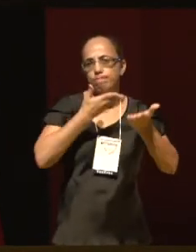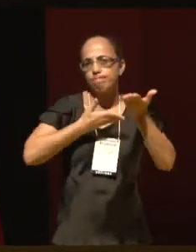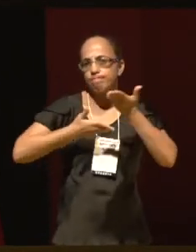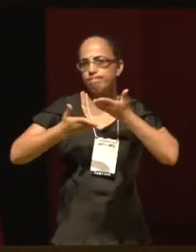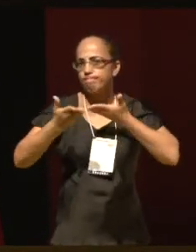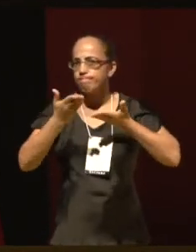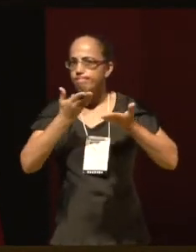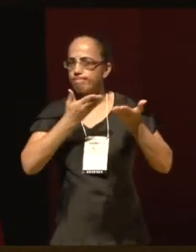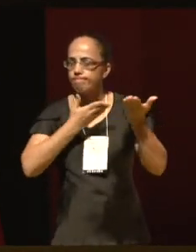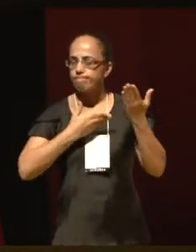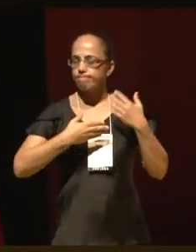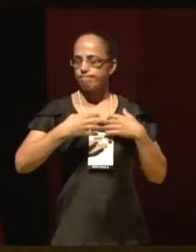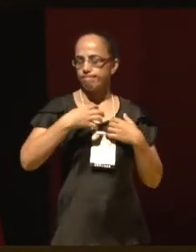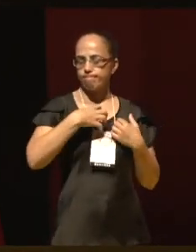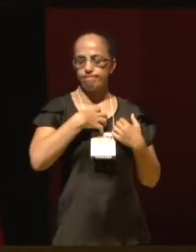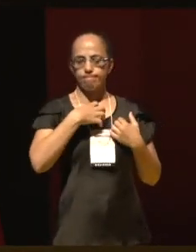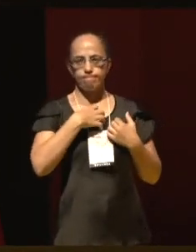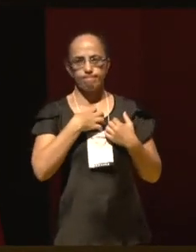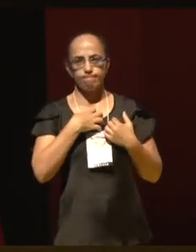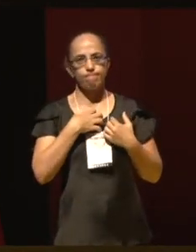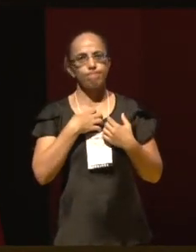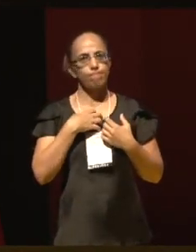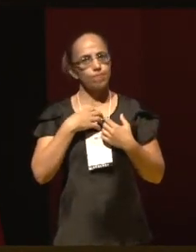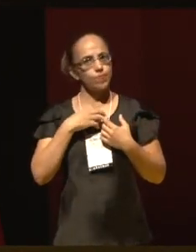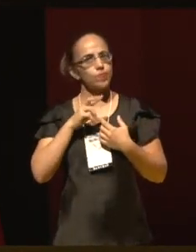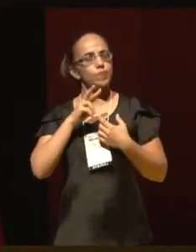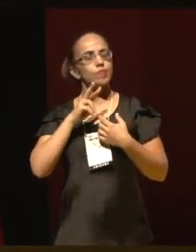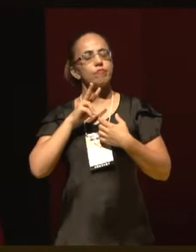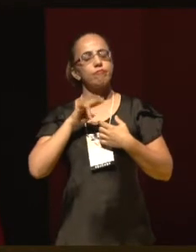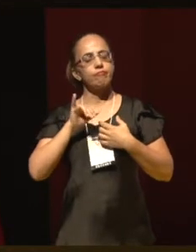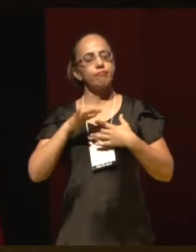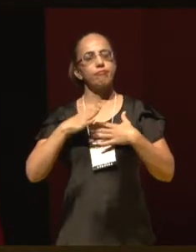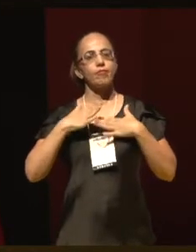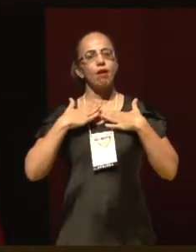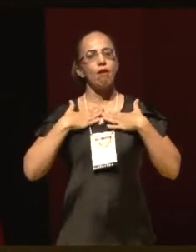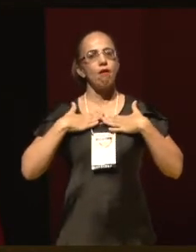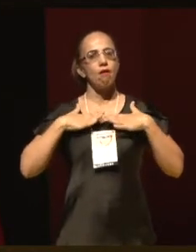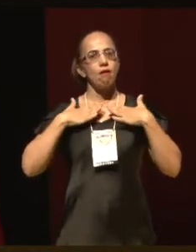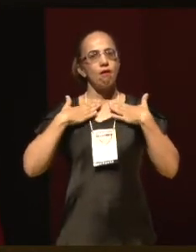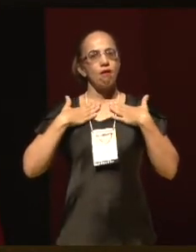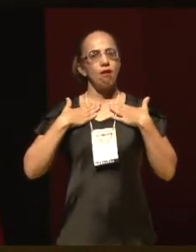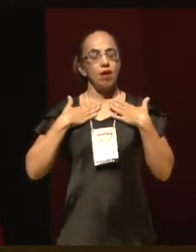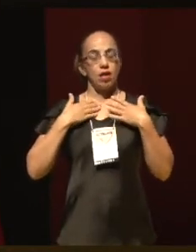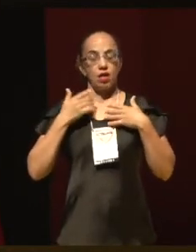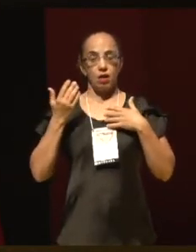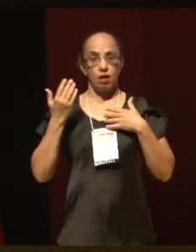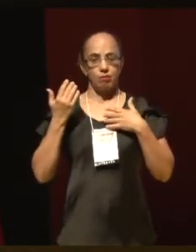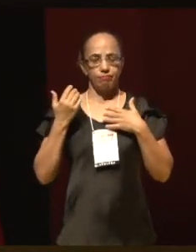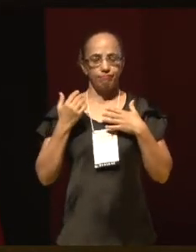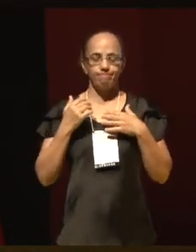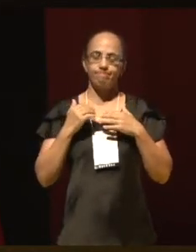a preencher nosso vazio existencial. Aquela pergunta: